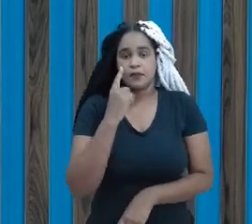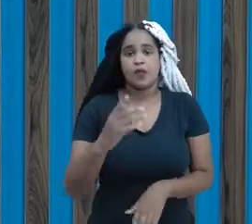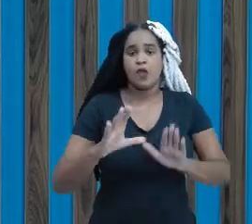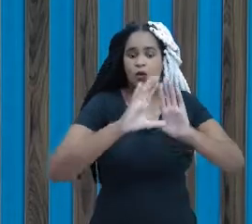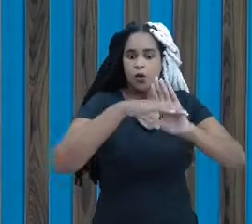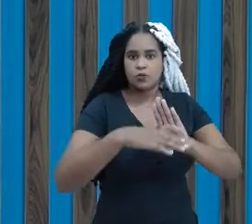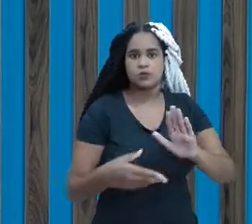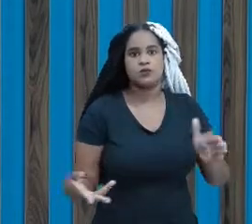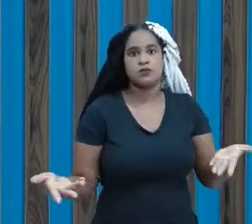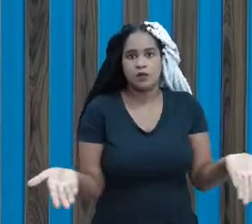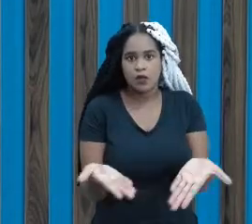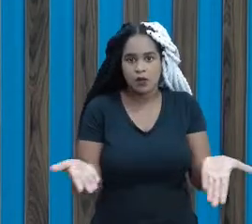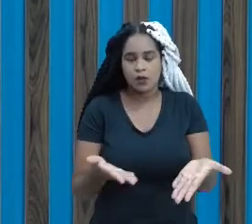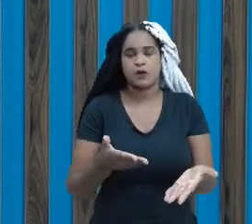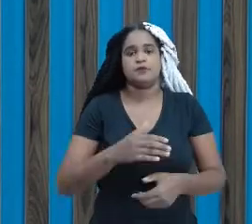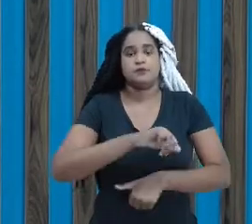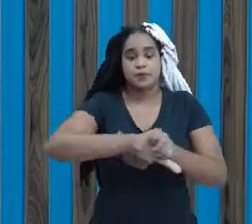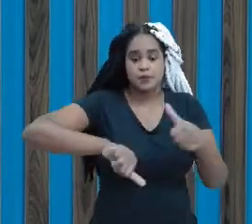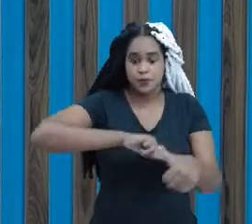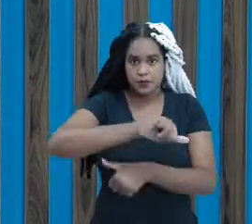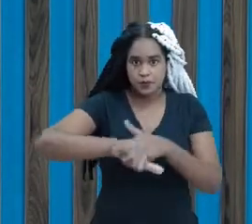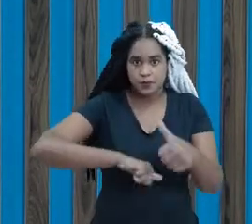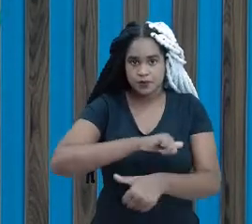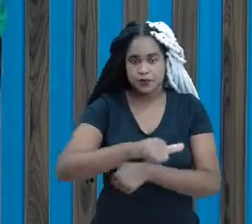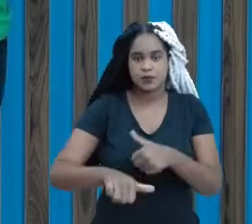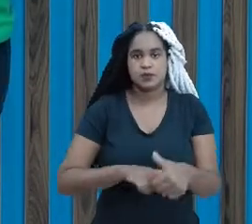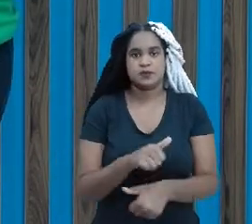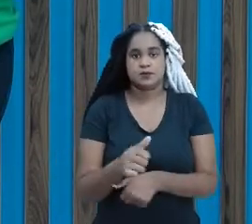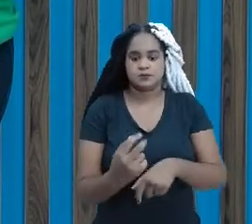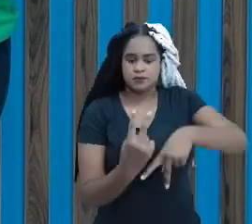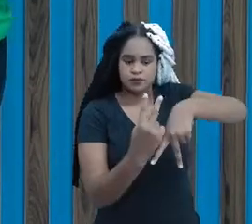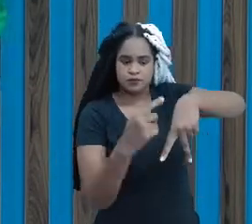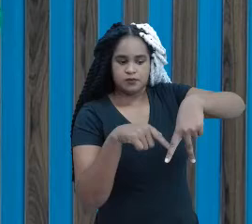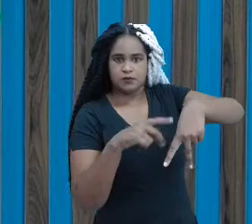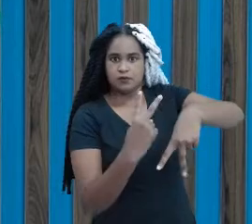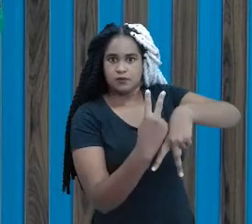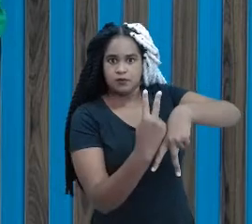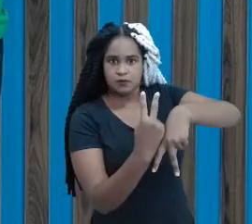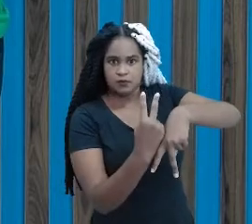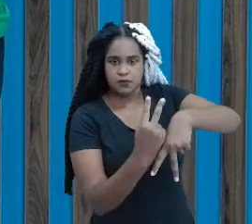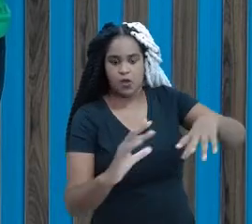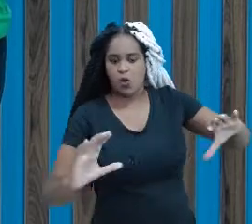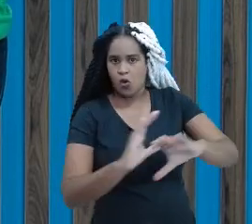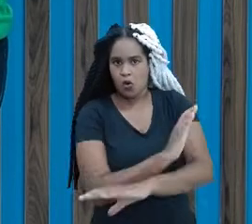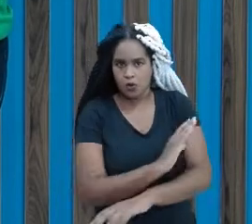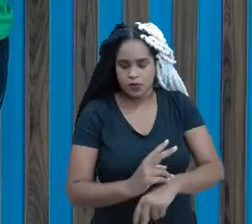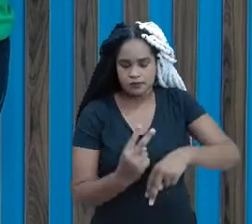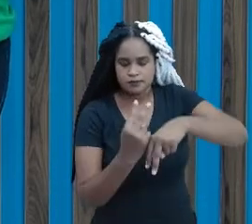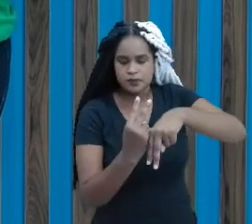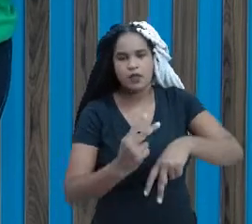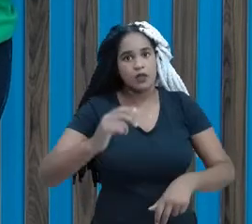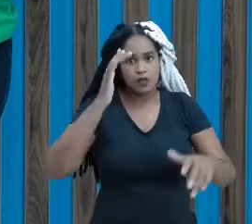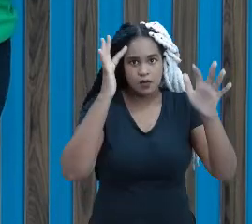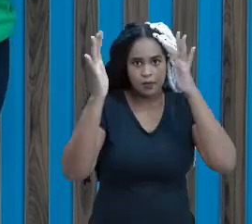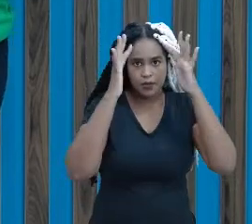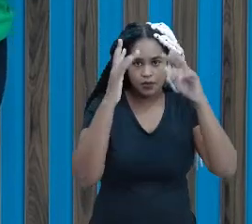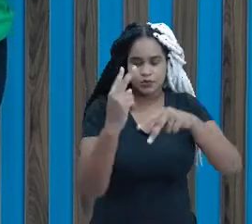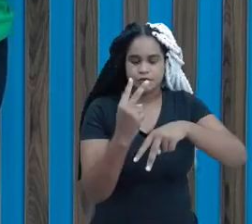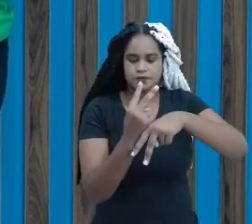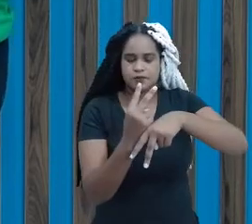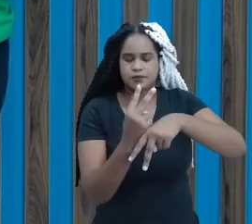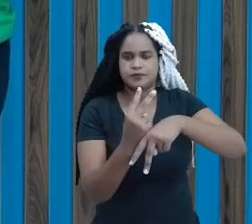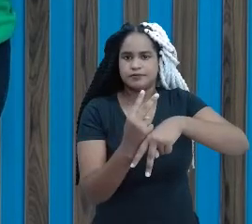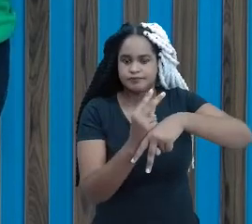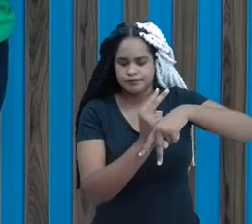mutações cromossômicas, né? São aquelas onde cromossomos inteiros, então pensa aí, né, nesse cromossomo,